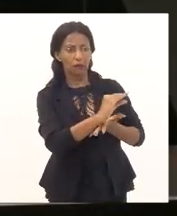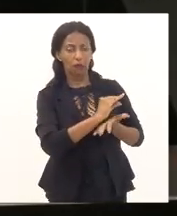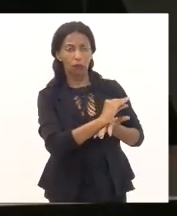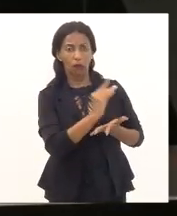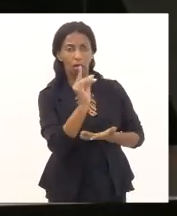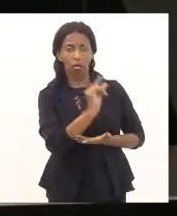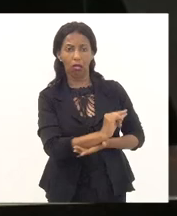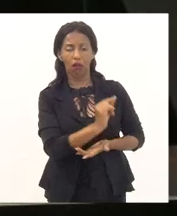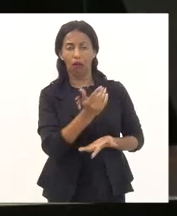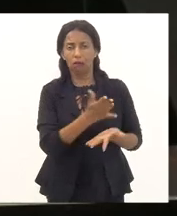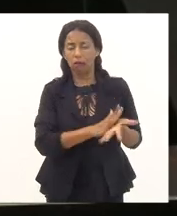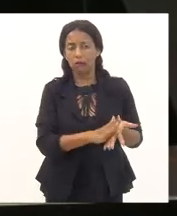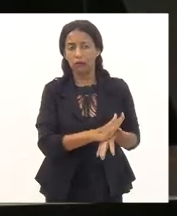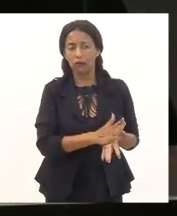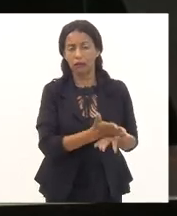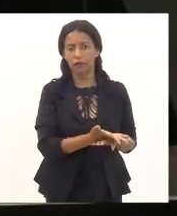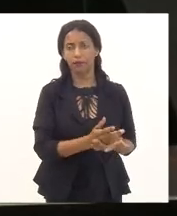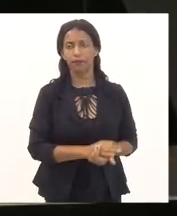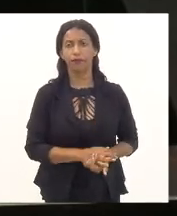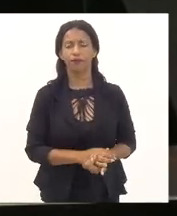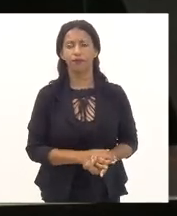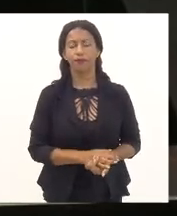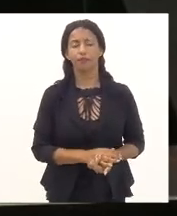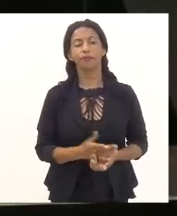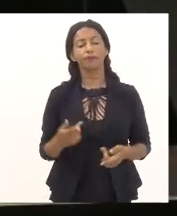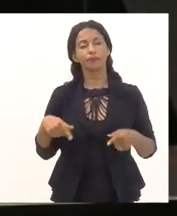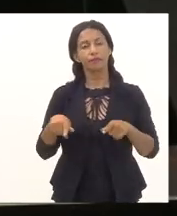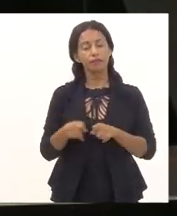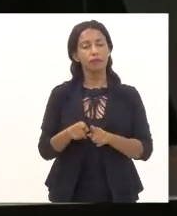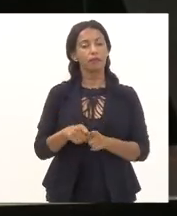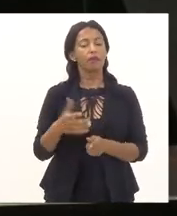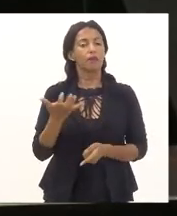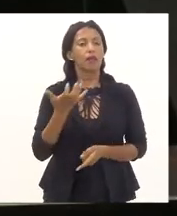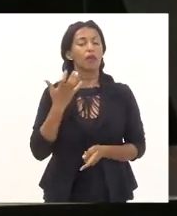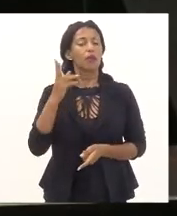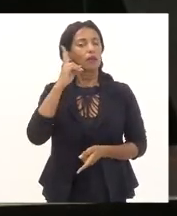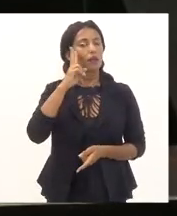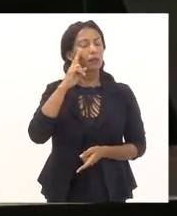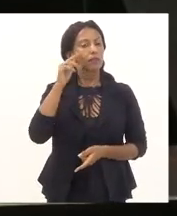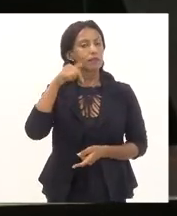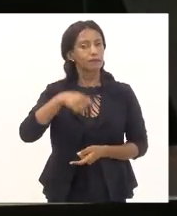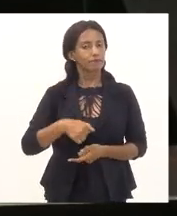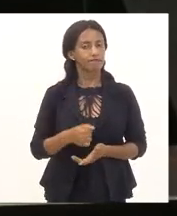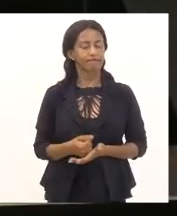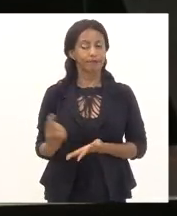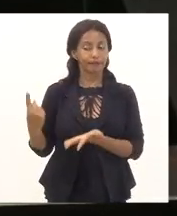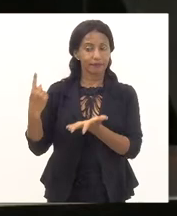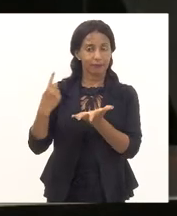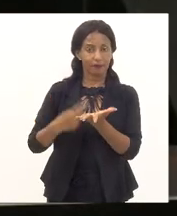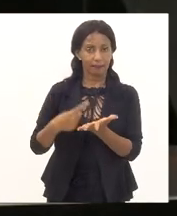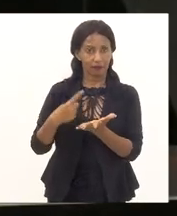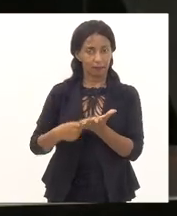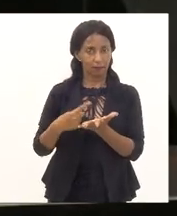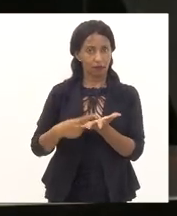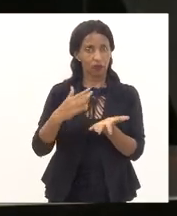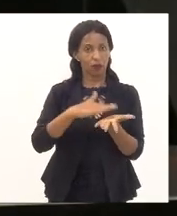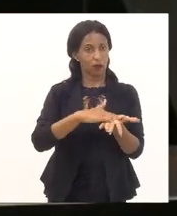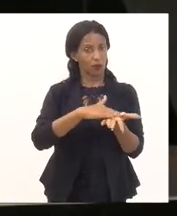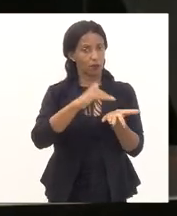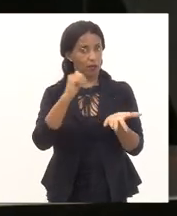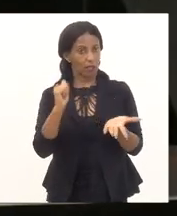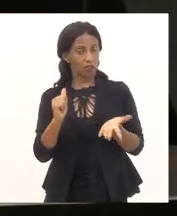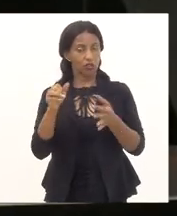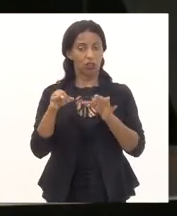alimentação destinado aos policiais. Por outro lado, eu quero lembrar aqui que esse acordo foi para a retirada